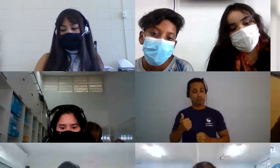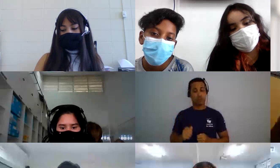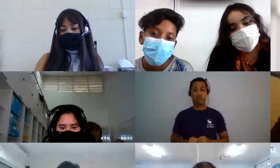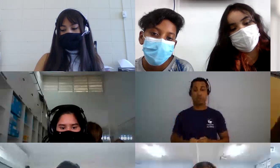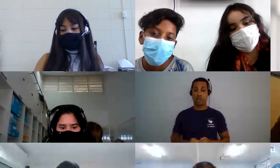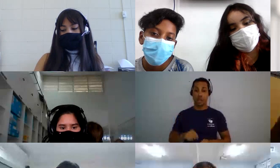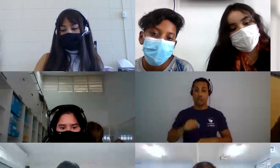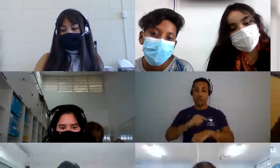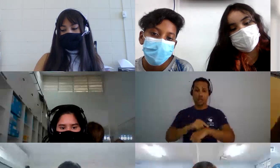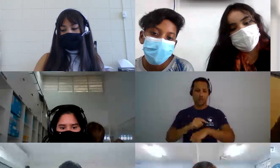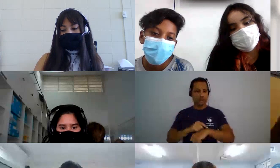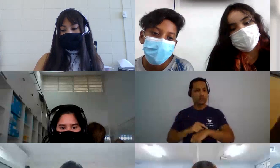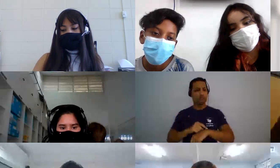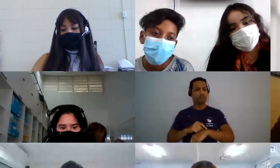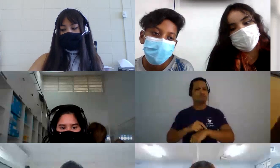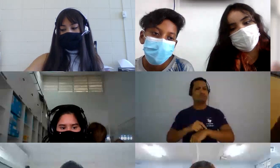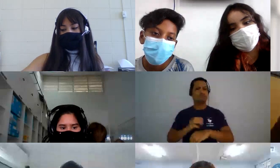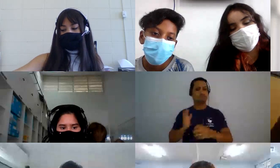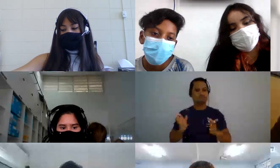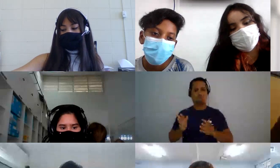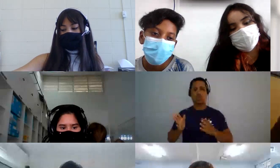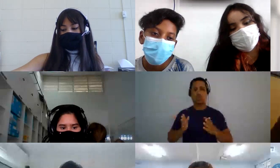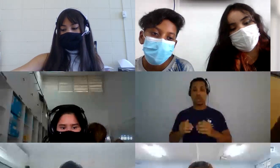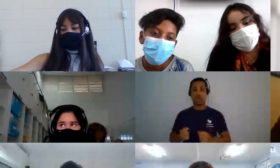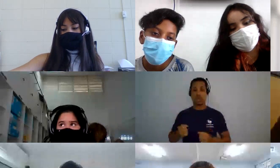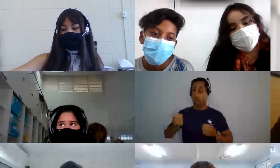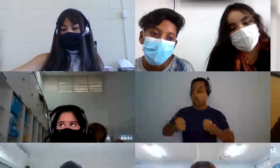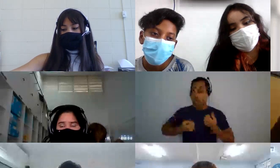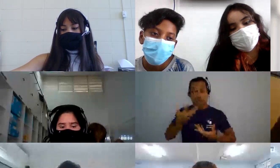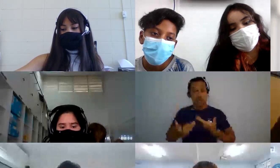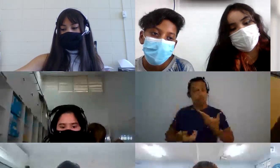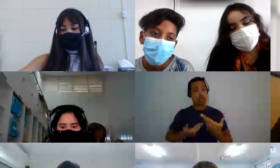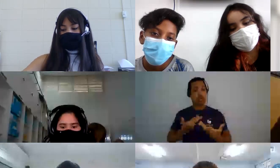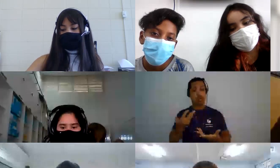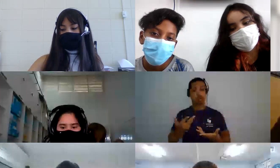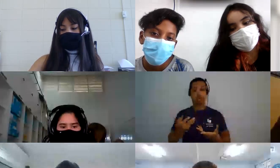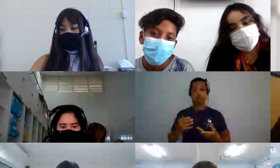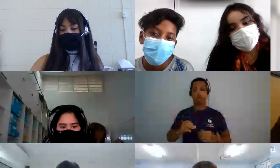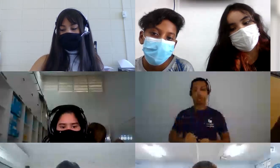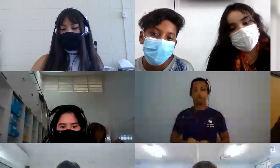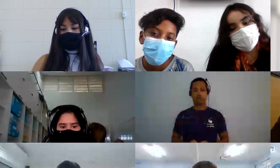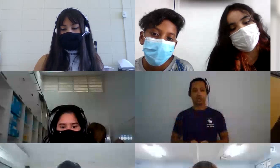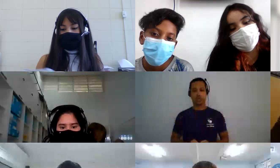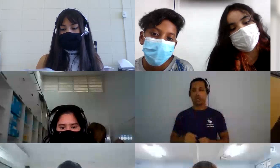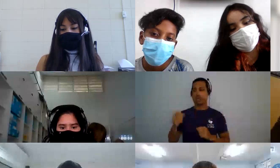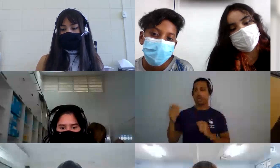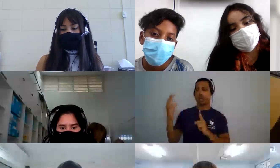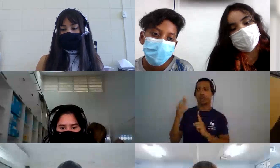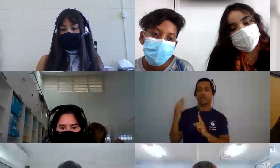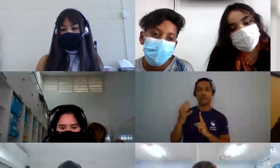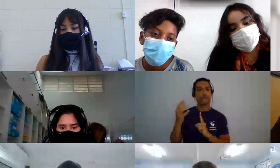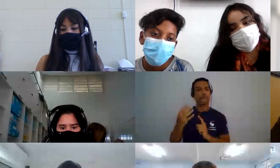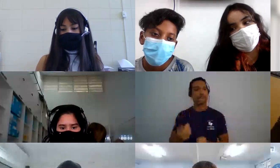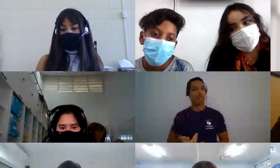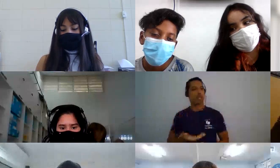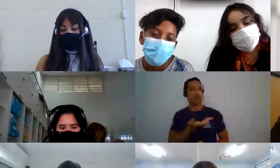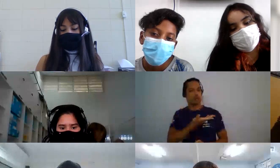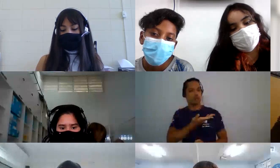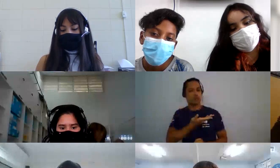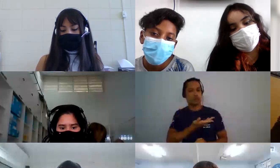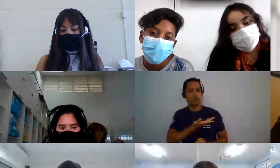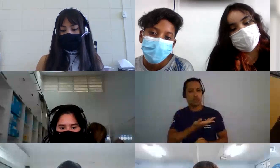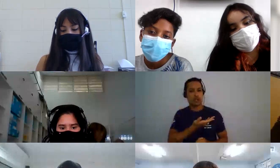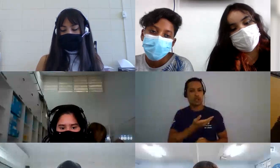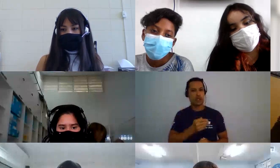do reloginho maluco, daquela empolgação de ser influenciada pelos amigos, de ser influenciada